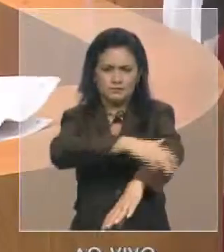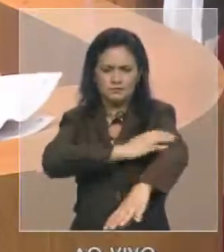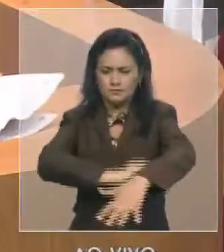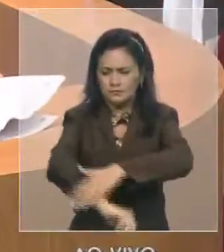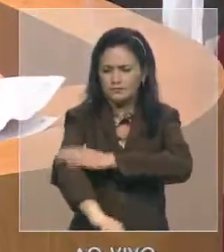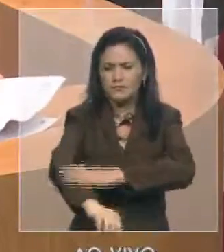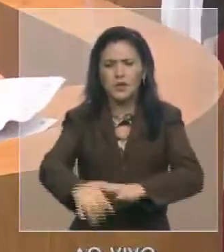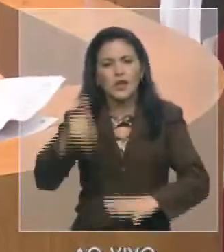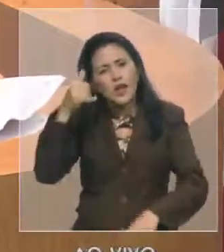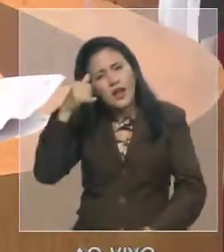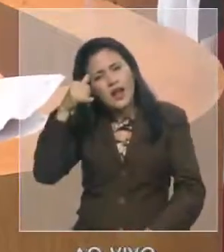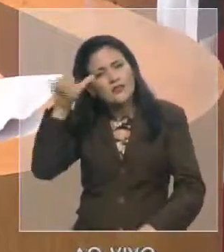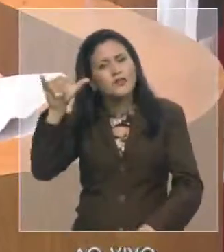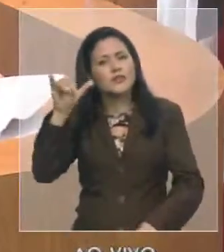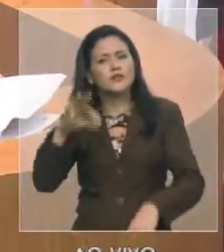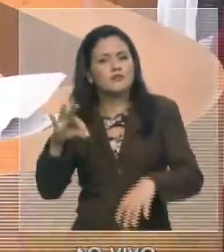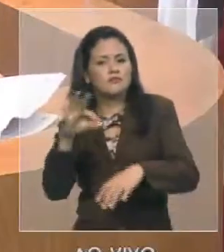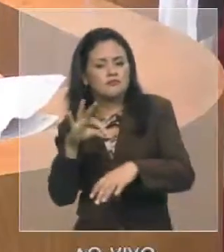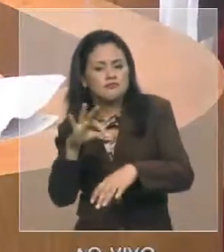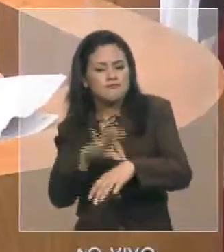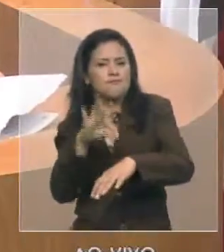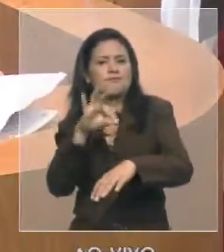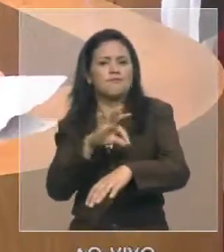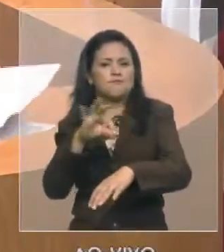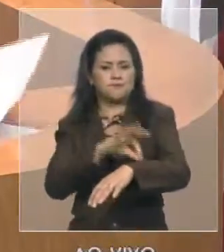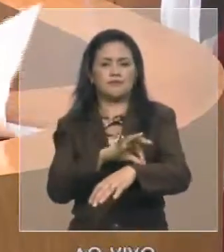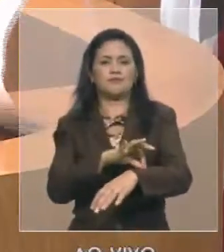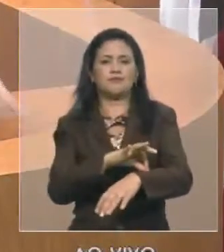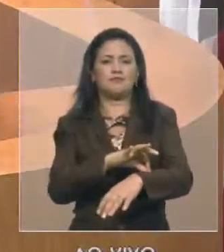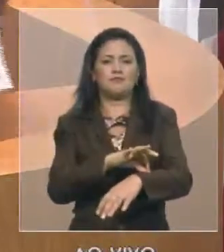Zika vírus e que vem trazendo